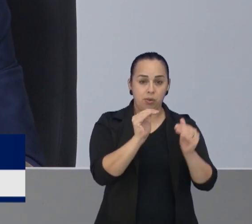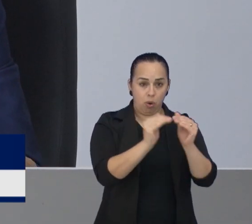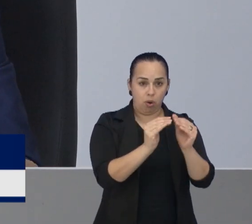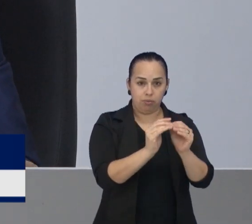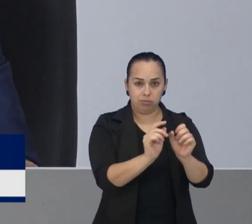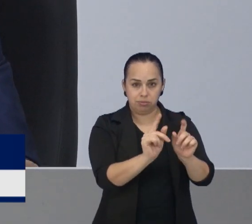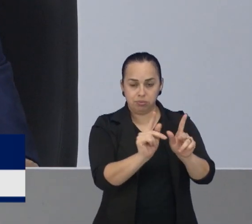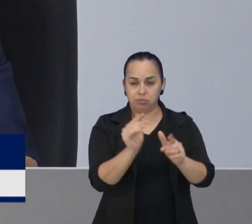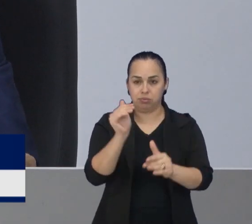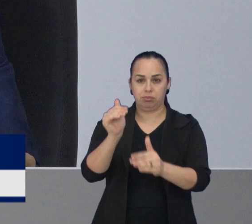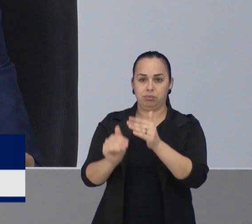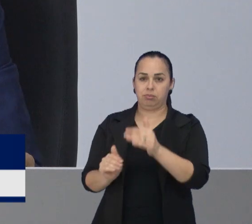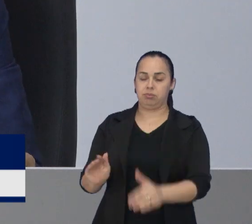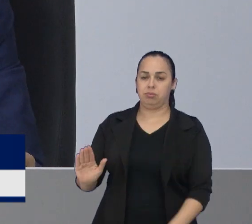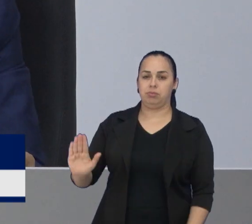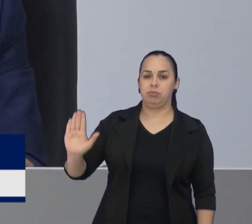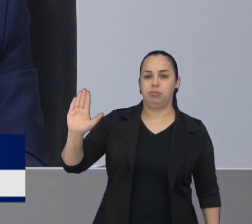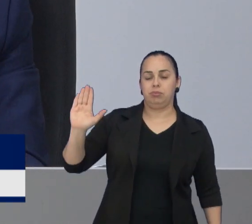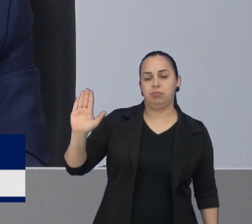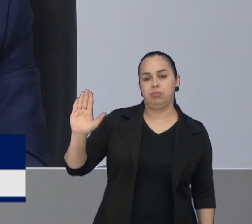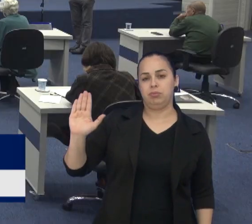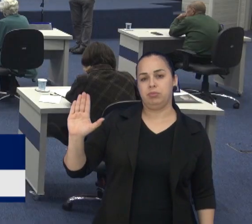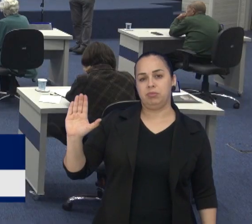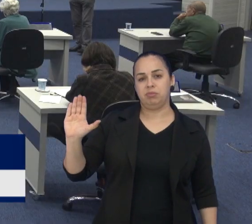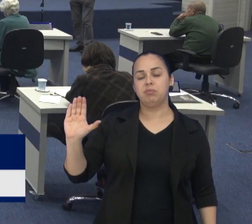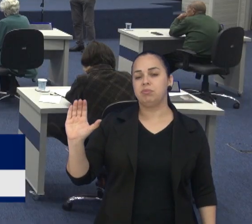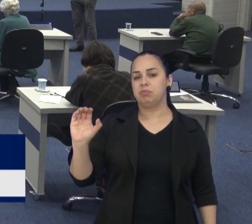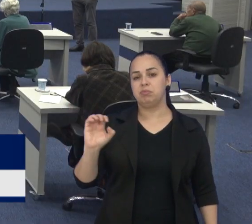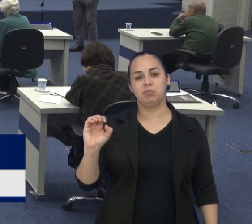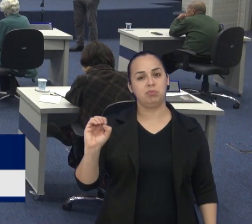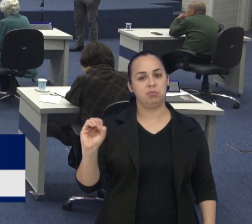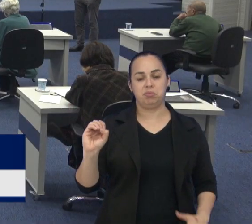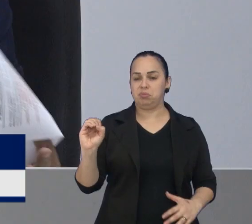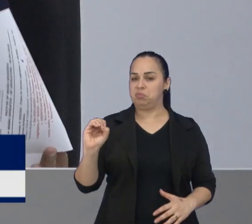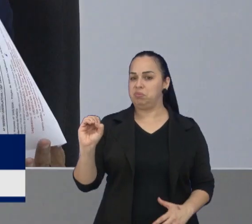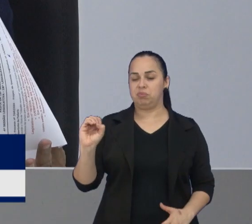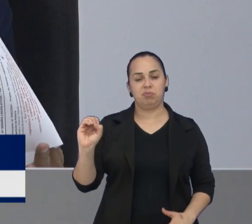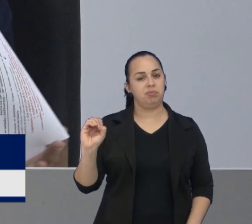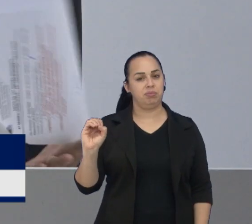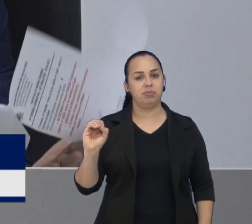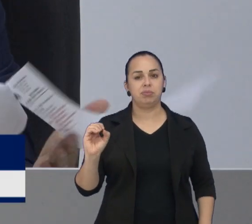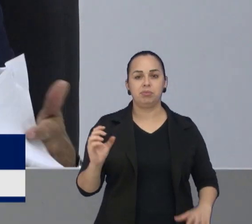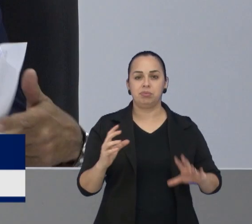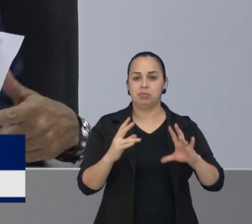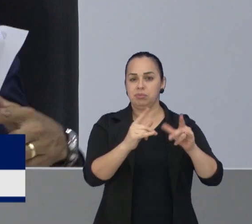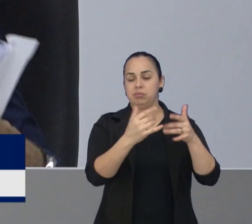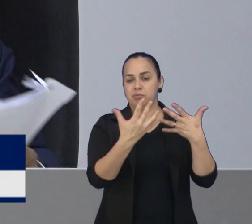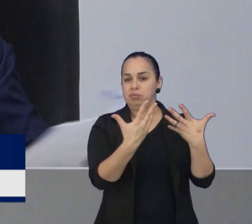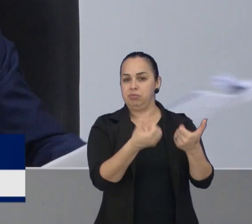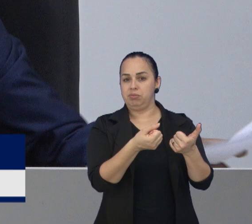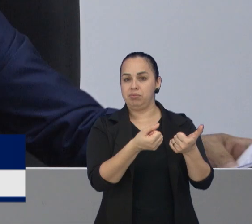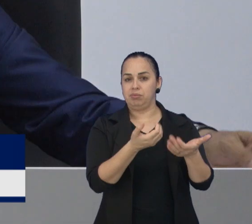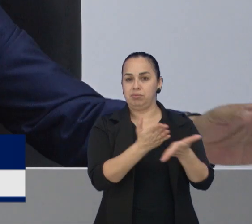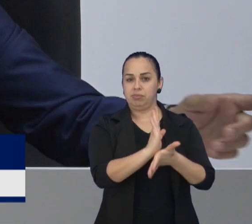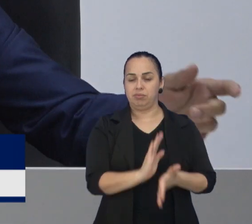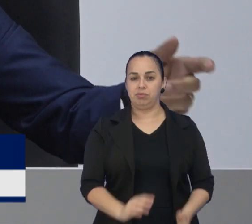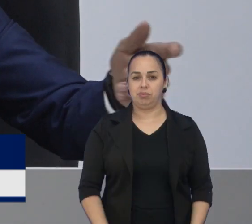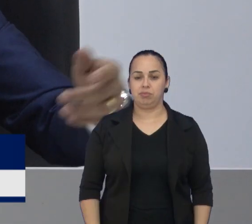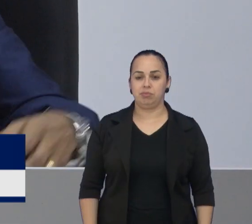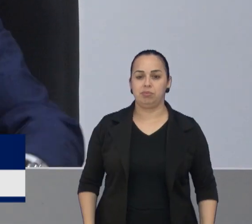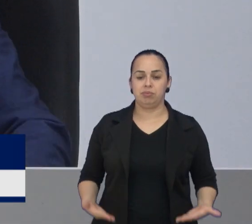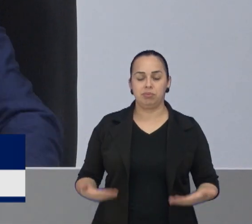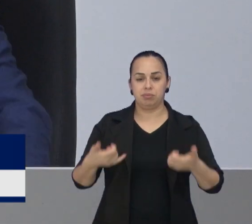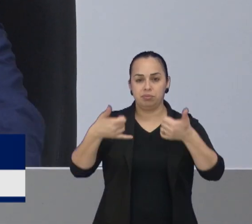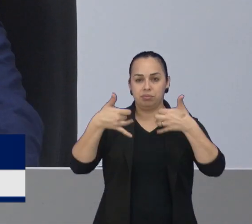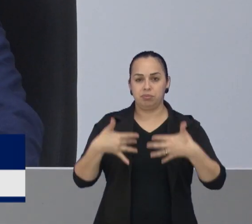permaneçam como estão, os contrários que se manifestem. Nenhum voto contrário, senhor presidente. Sem nenhum voto contrário, está aprovado por unanimidade. Justificativo